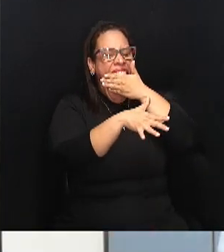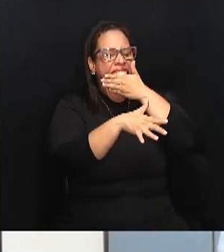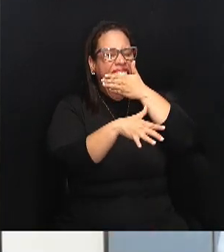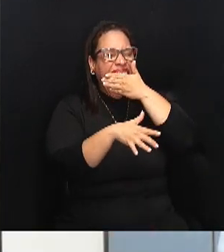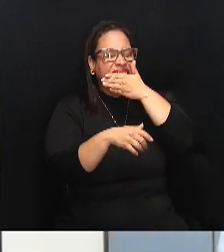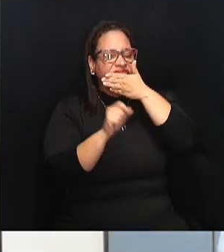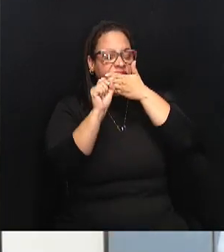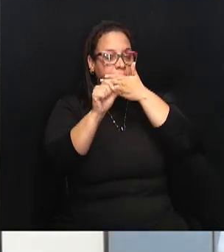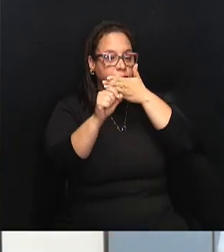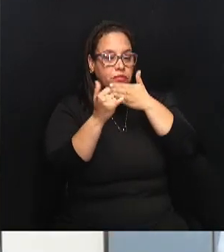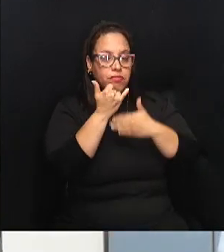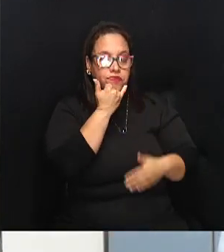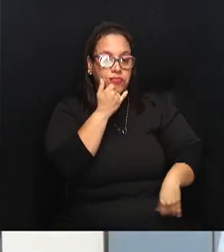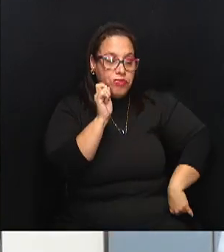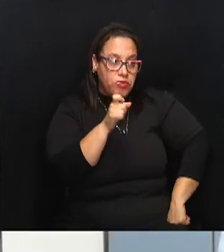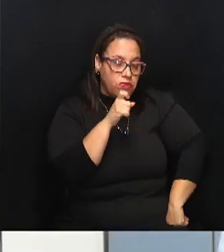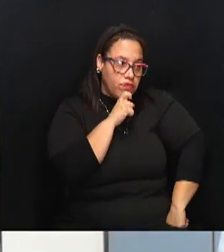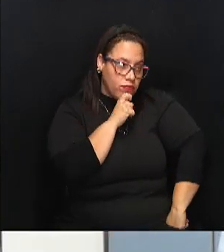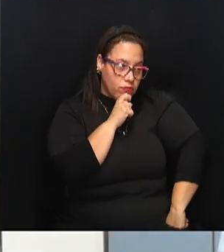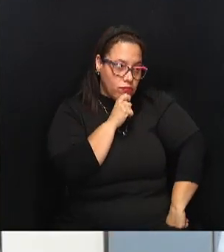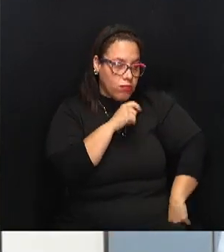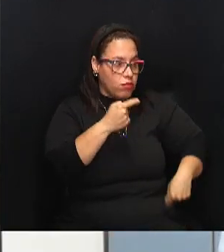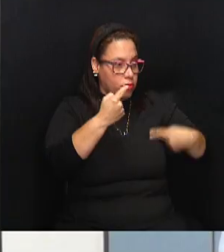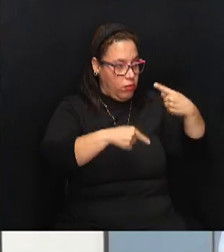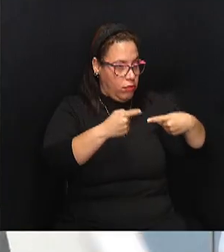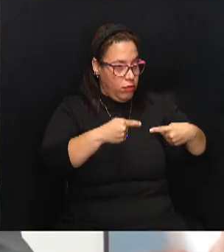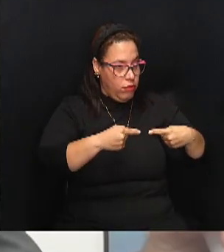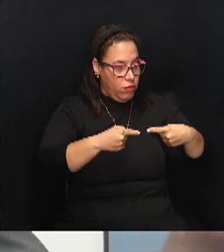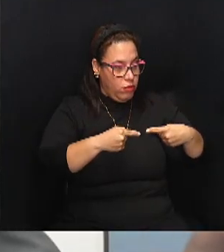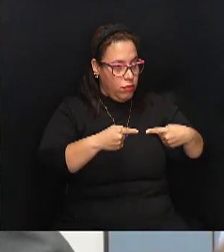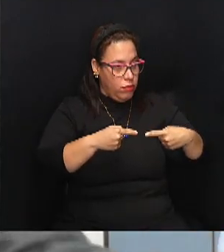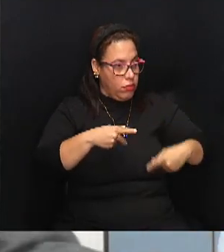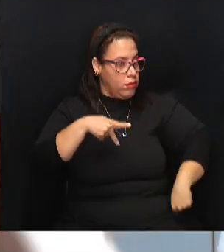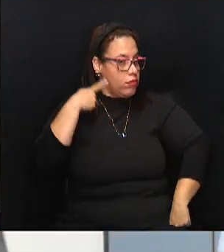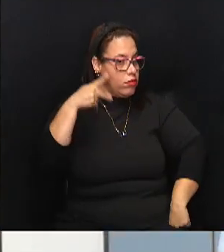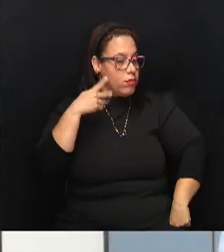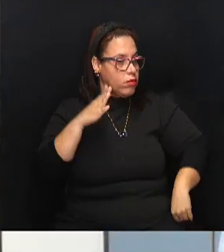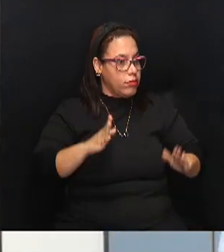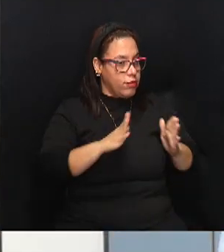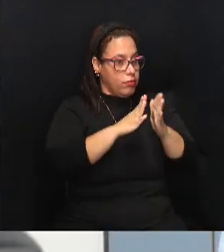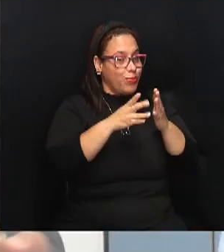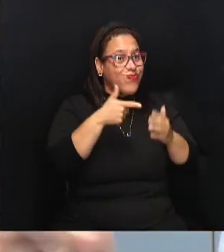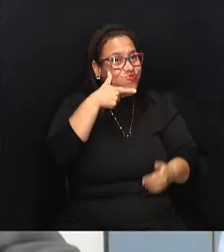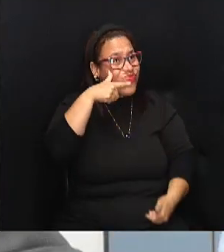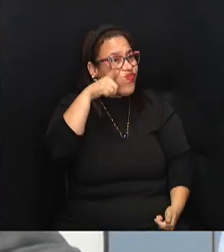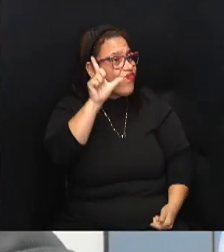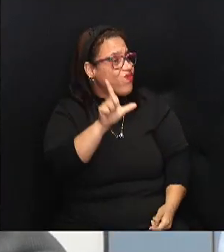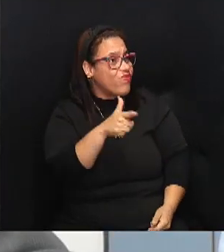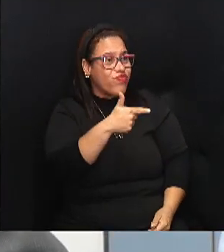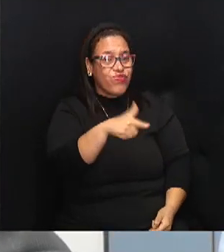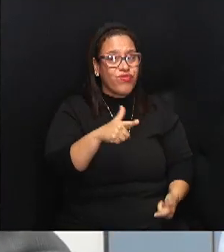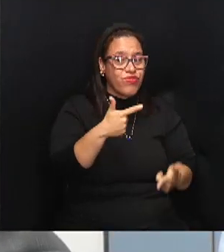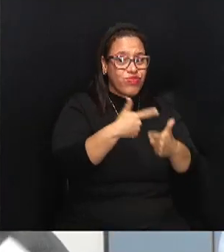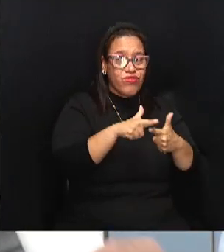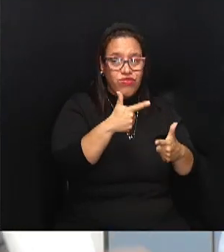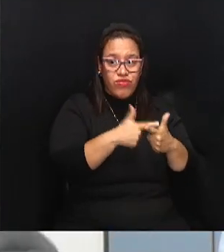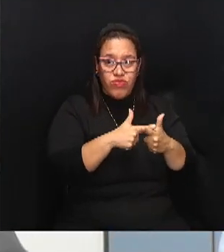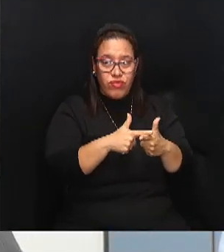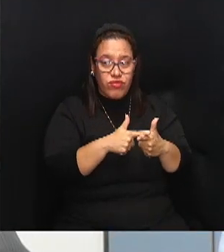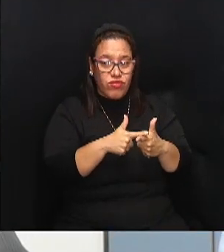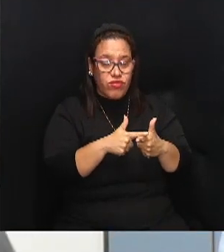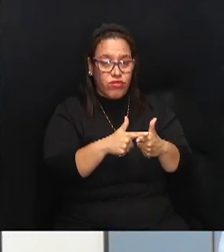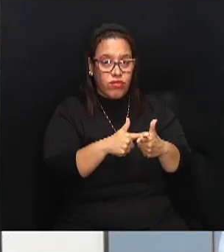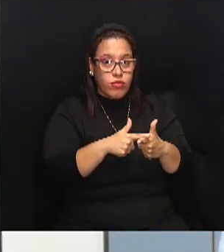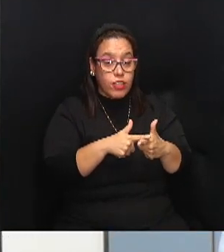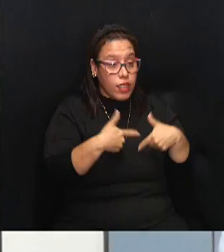gente está fazendo a frente parlamentar, justamente para isso. Como que a gente, comandante, consegue pôr a guarda para não ter um problema político também? Sim. E